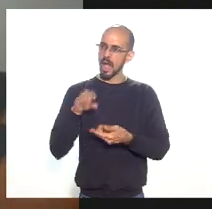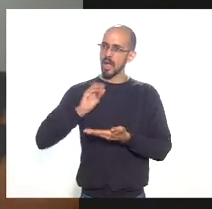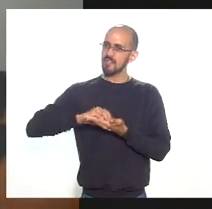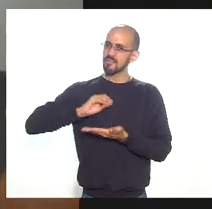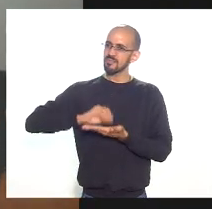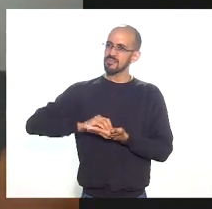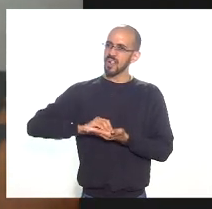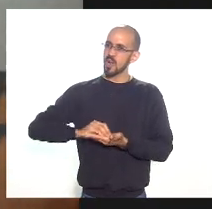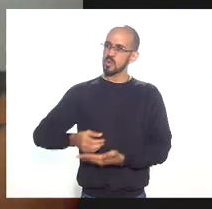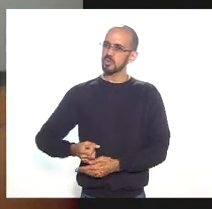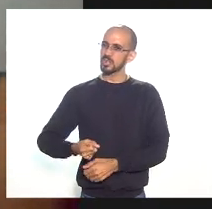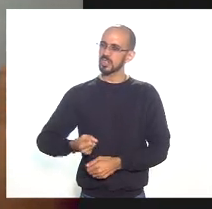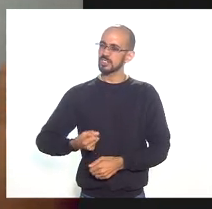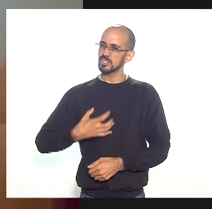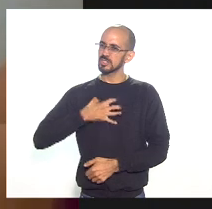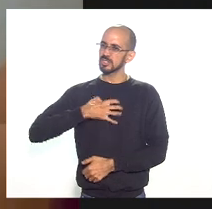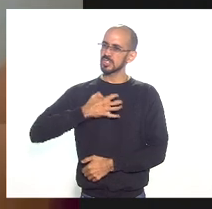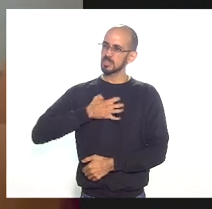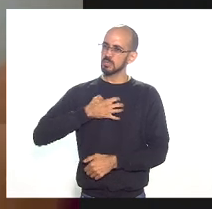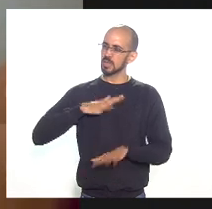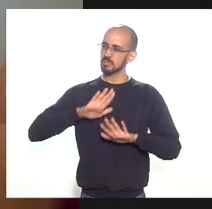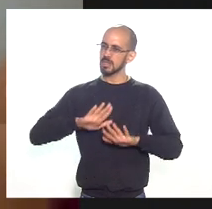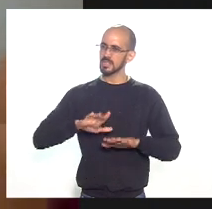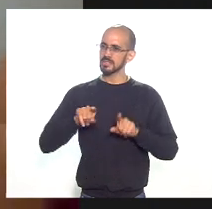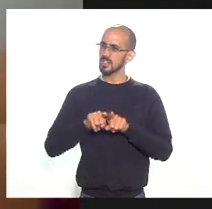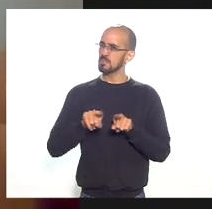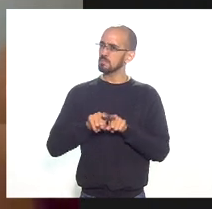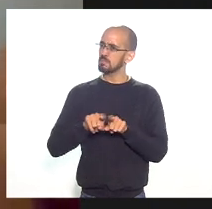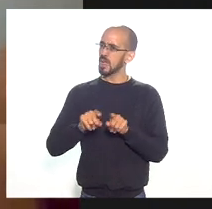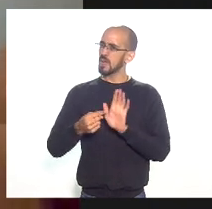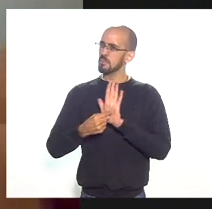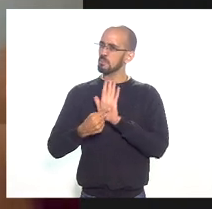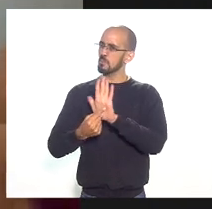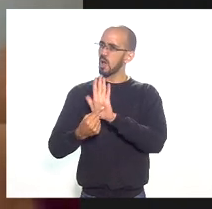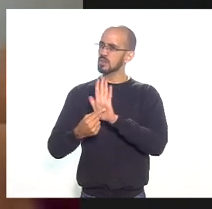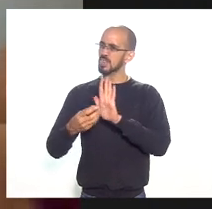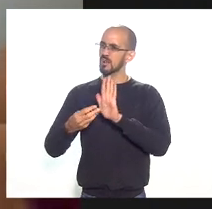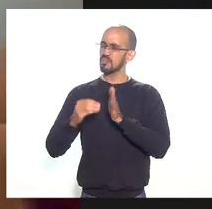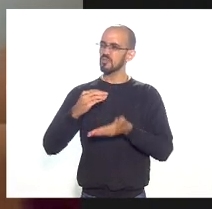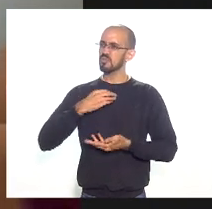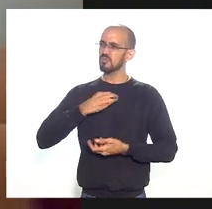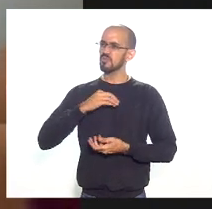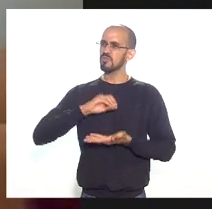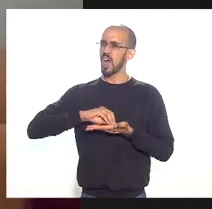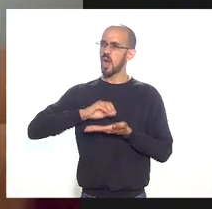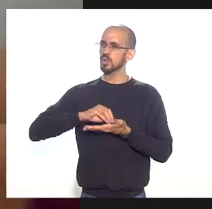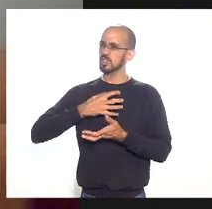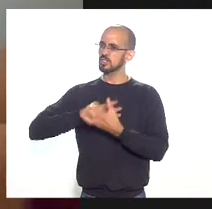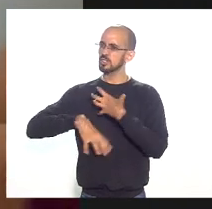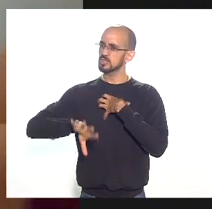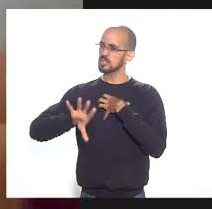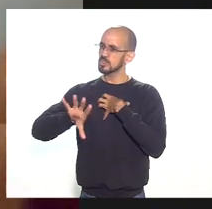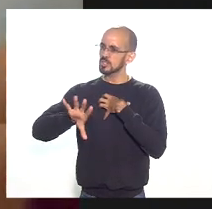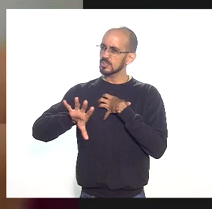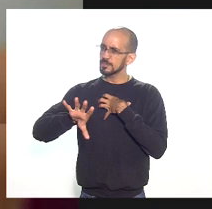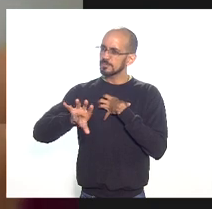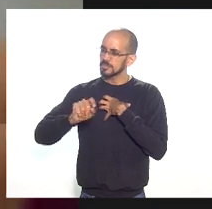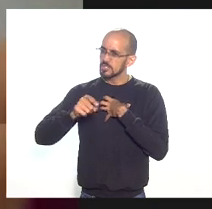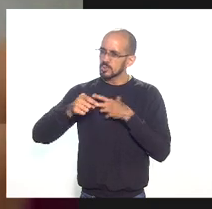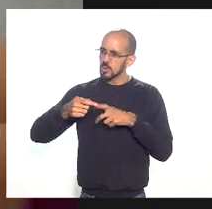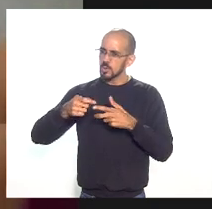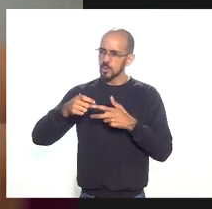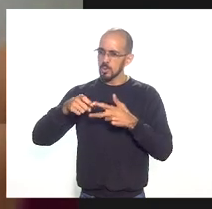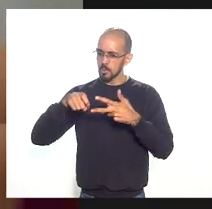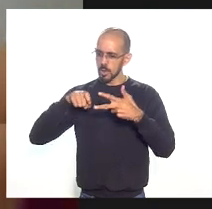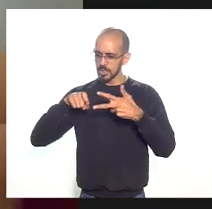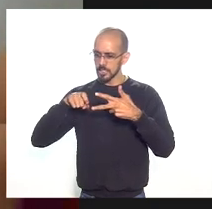sensibilidade, mas isso demonstra também a falta de humanidade do Poder Judiciário em mandar para essa